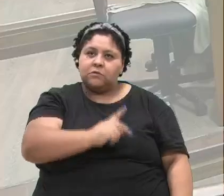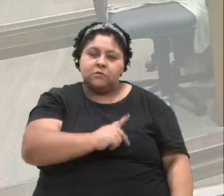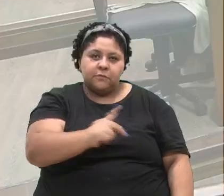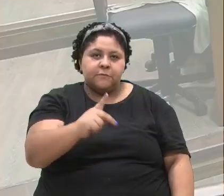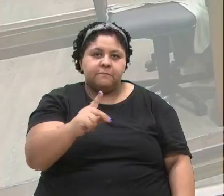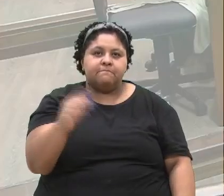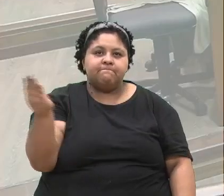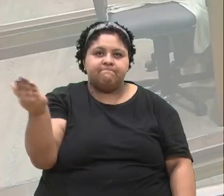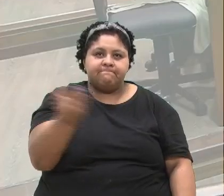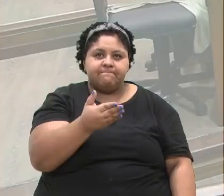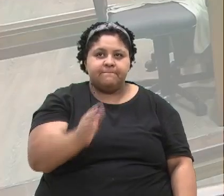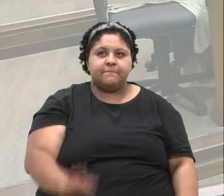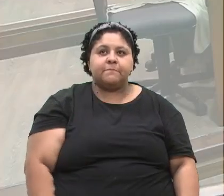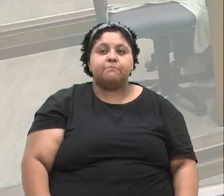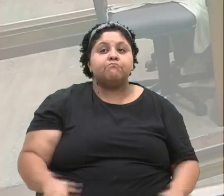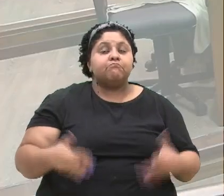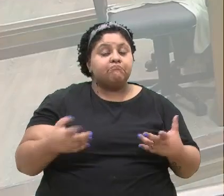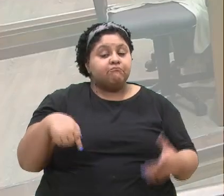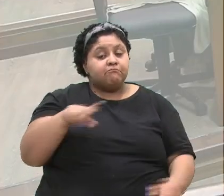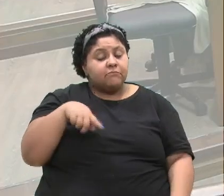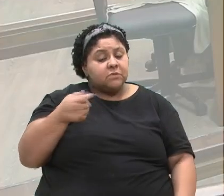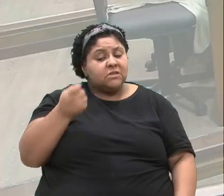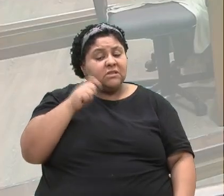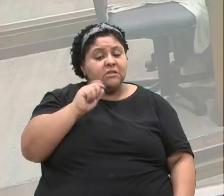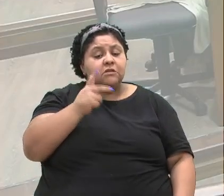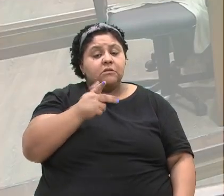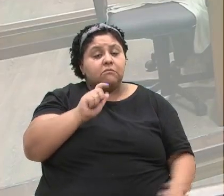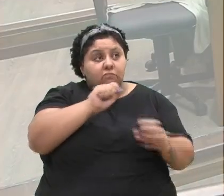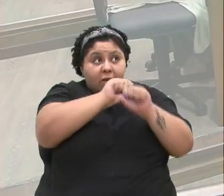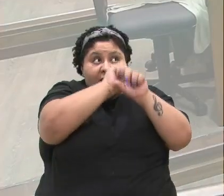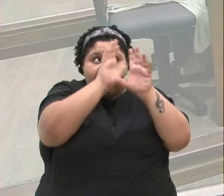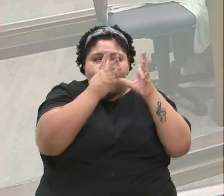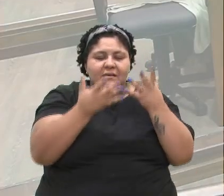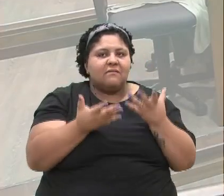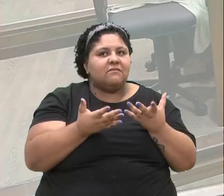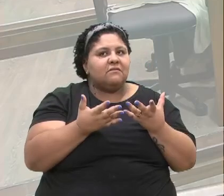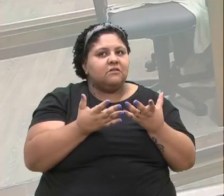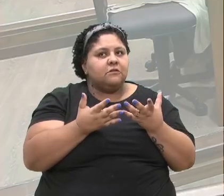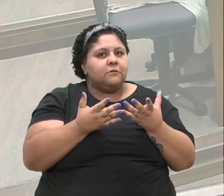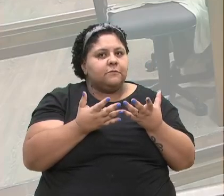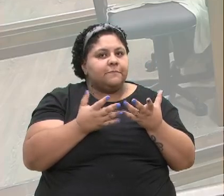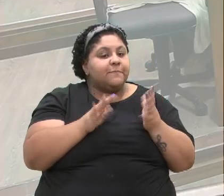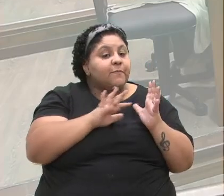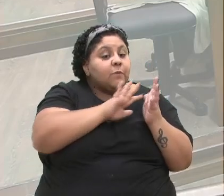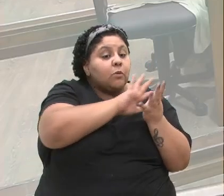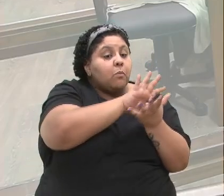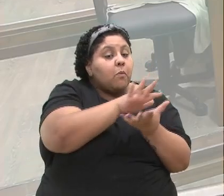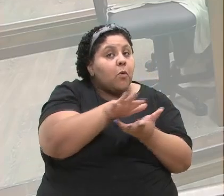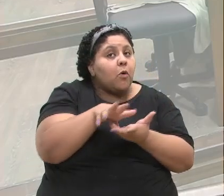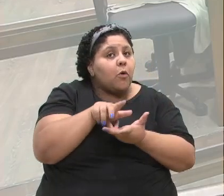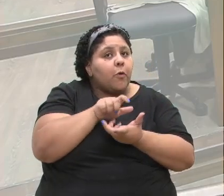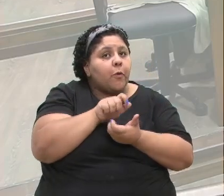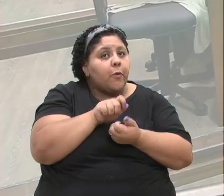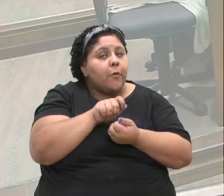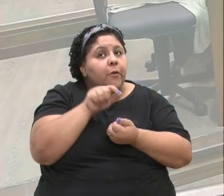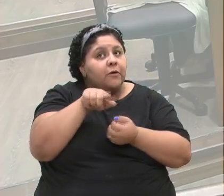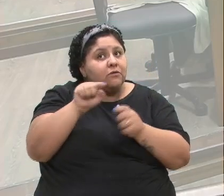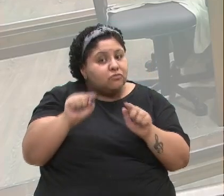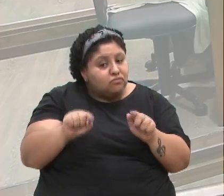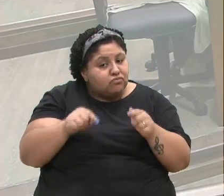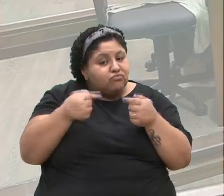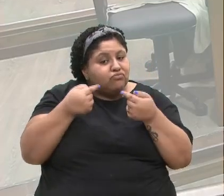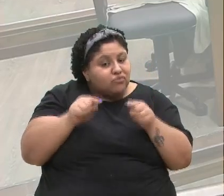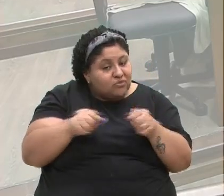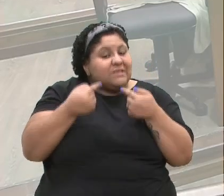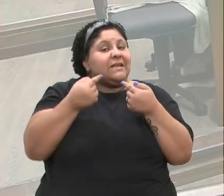Gente, nobres pares, bom, a gente precisa aqui ter claro que o mundo mudou. Isso é um desafio também